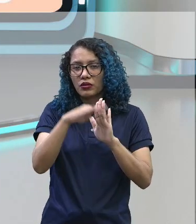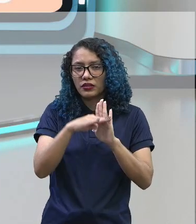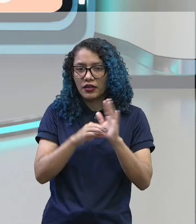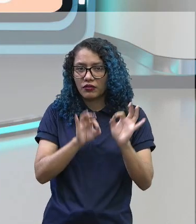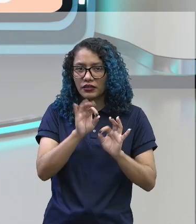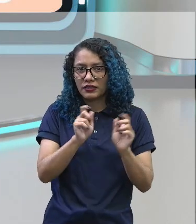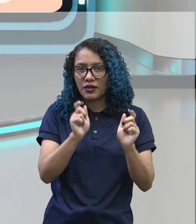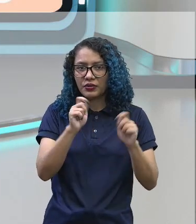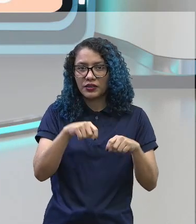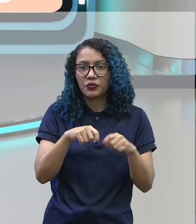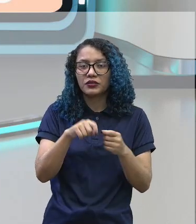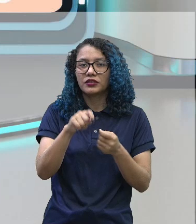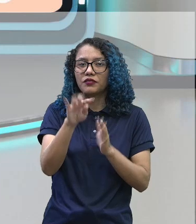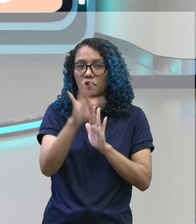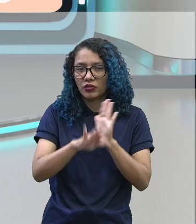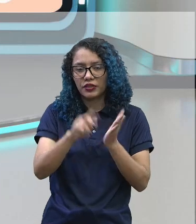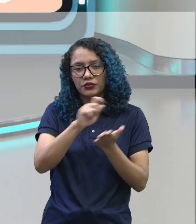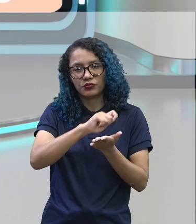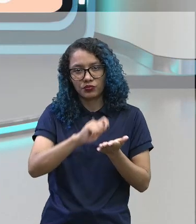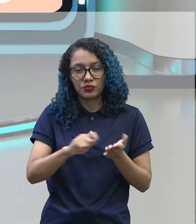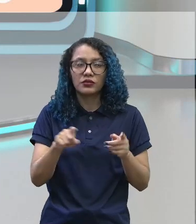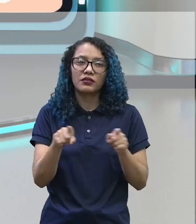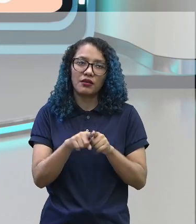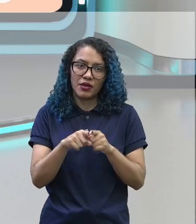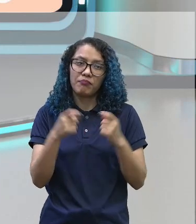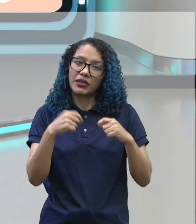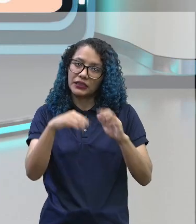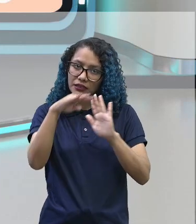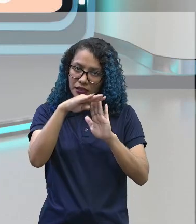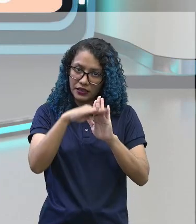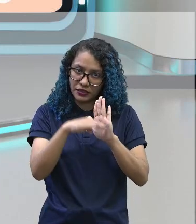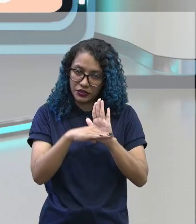texto, nós também precisamos fazer uma lista, tá?